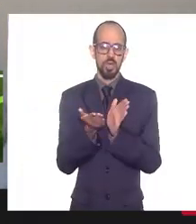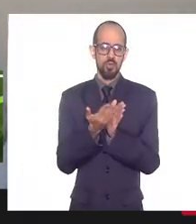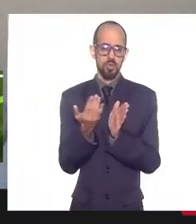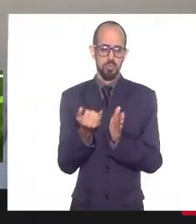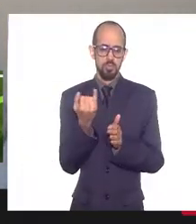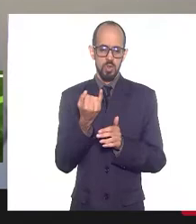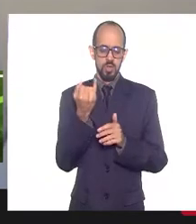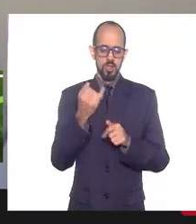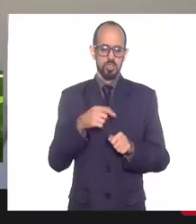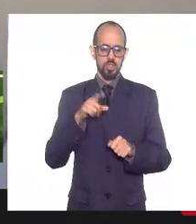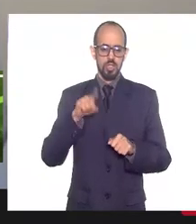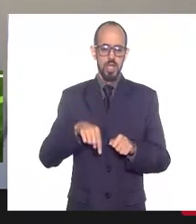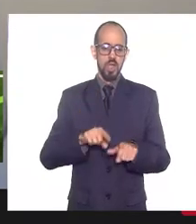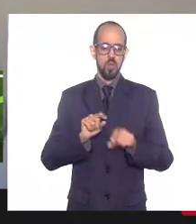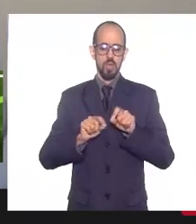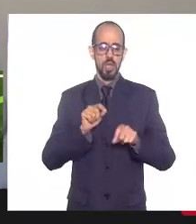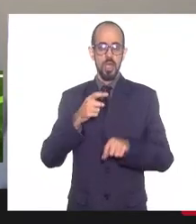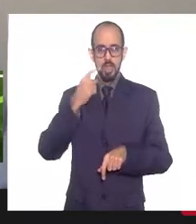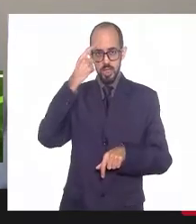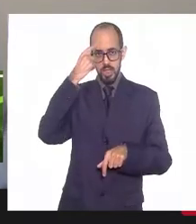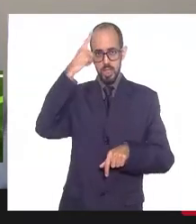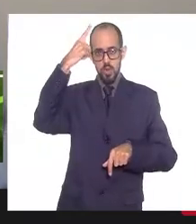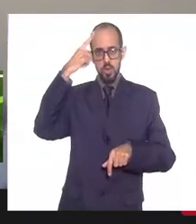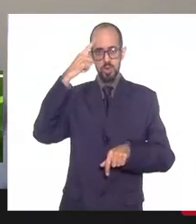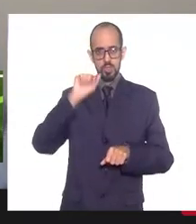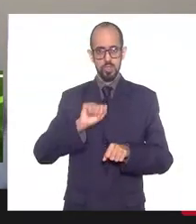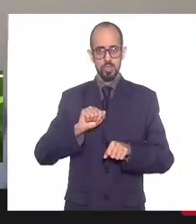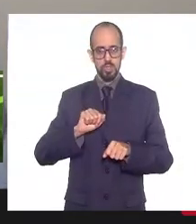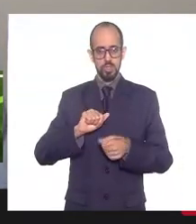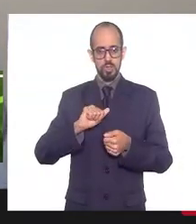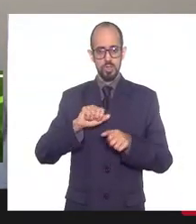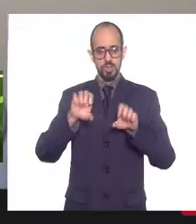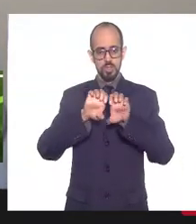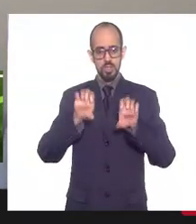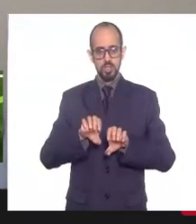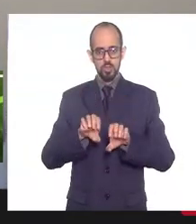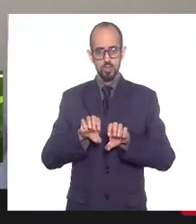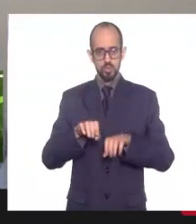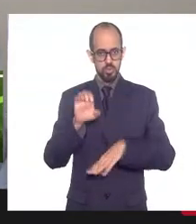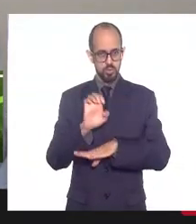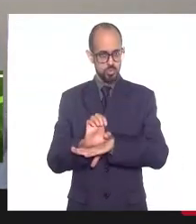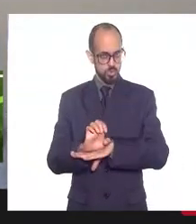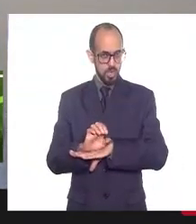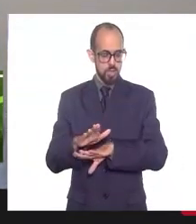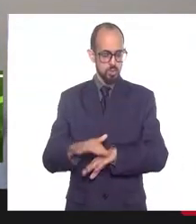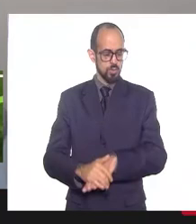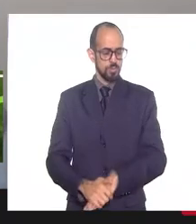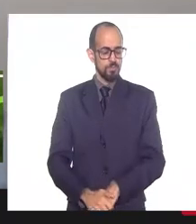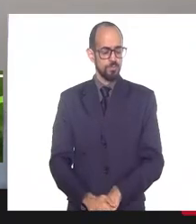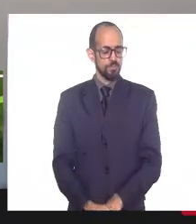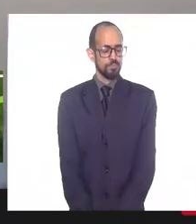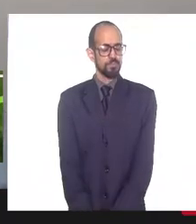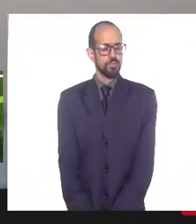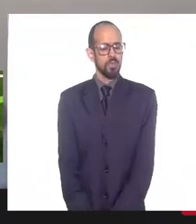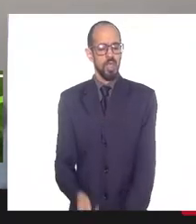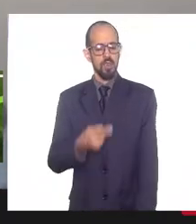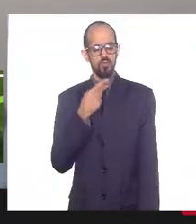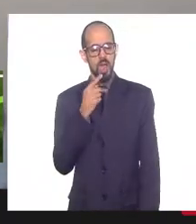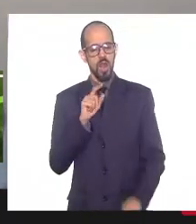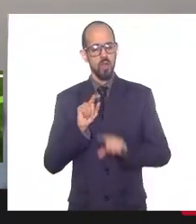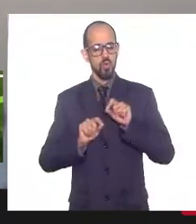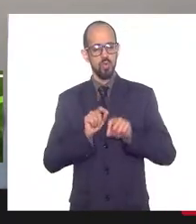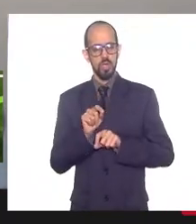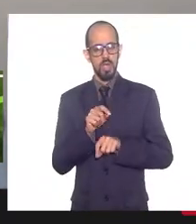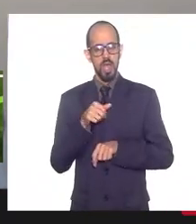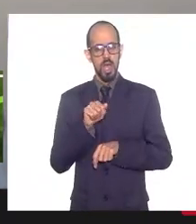ensaio intitulado Ideologia e Aparelhos Ideológicos do Estado. E nesta obra, ele menciona, entre outros